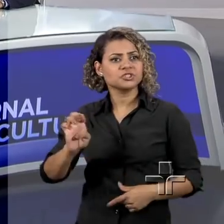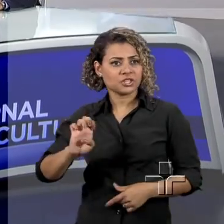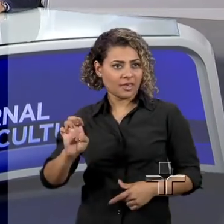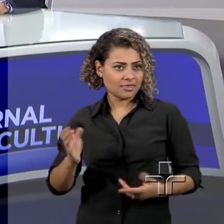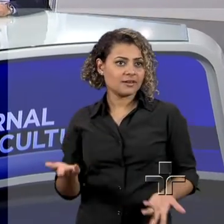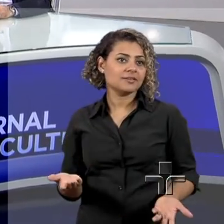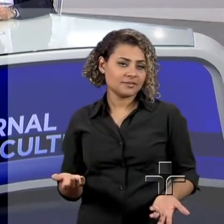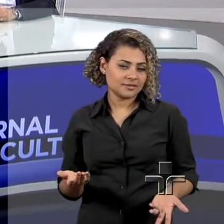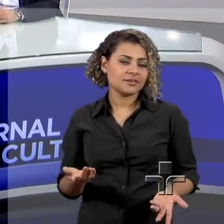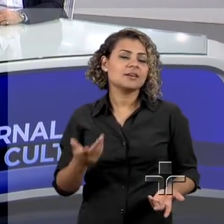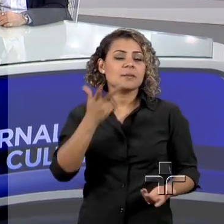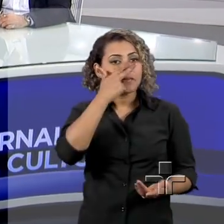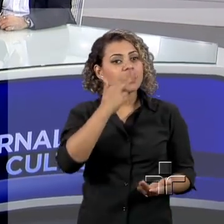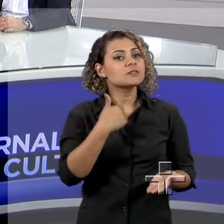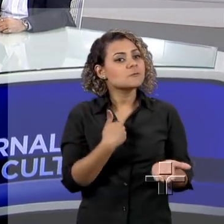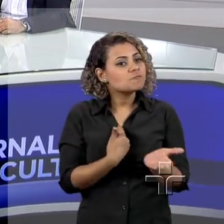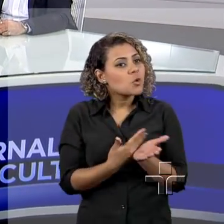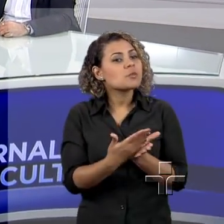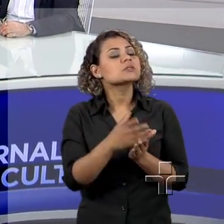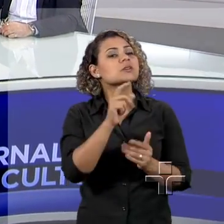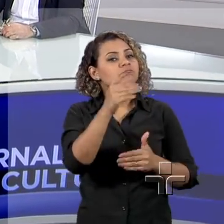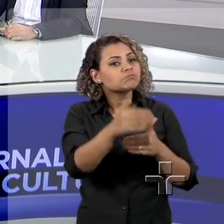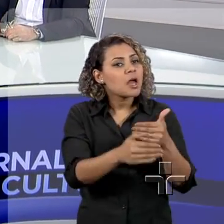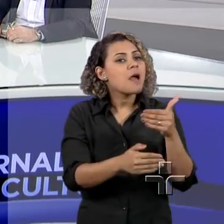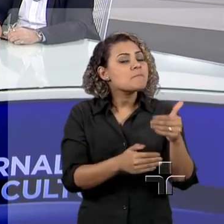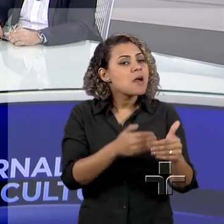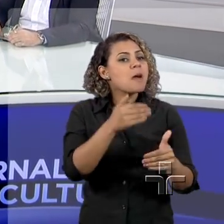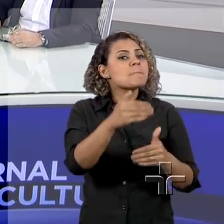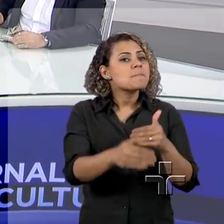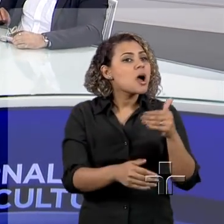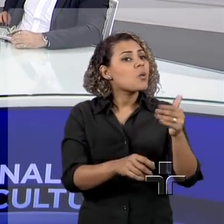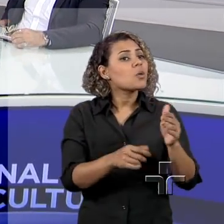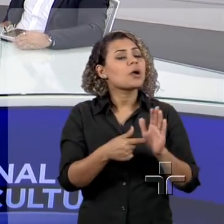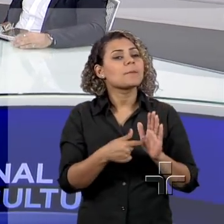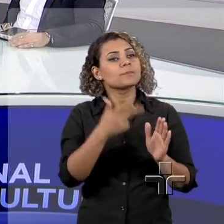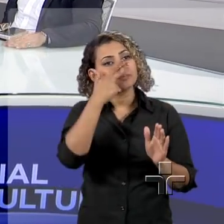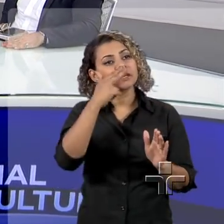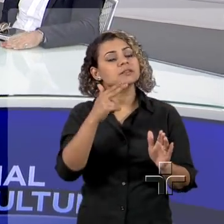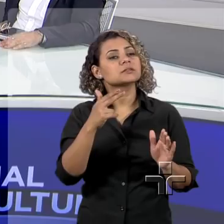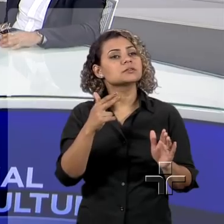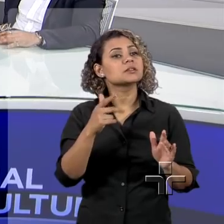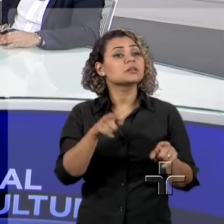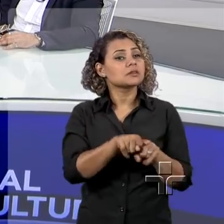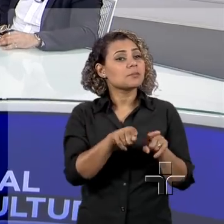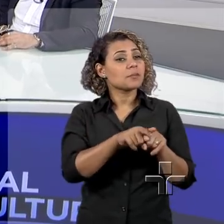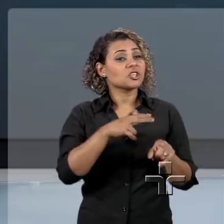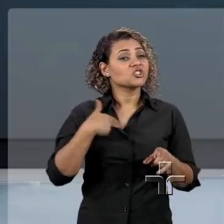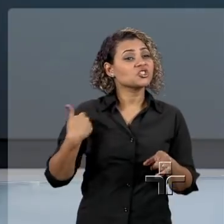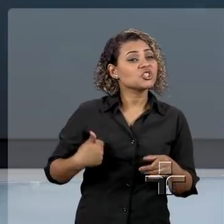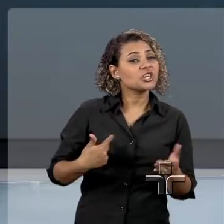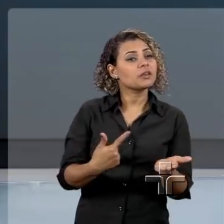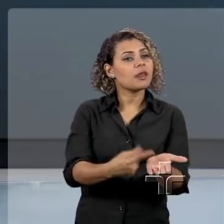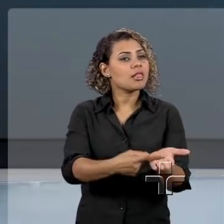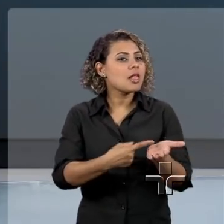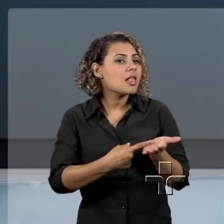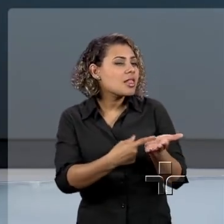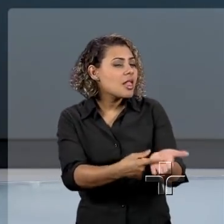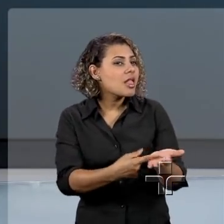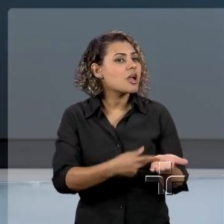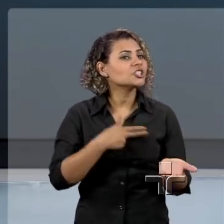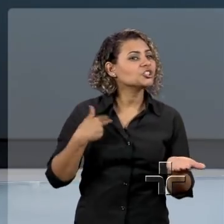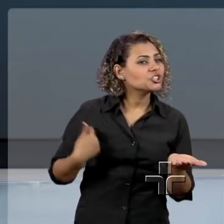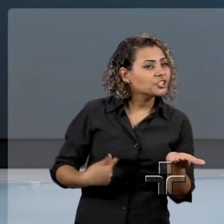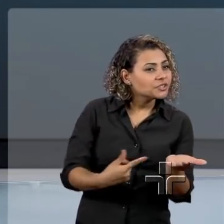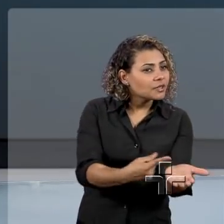se inteirando. Ponto importante também é esta aproximação e conversa com os chineses, visto que as colocações,